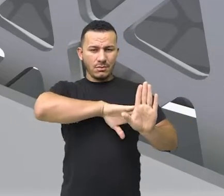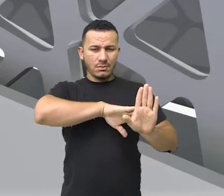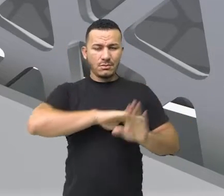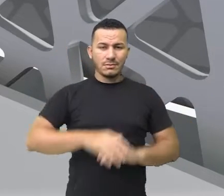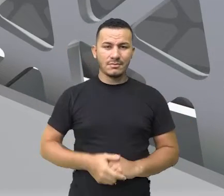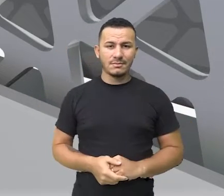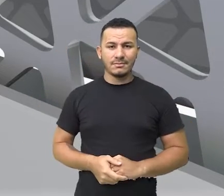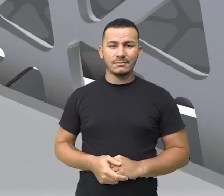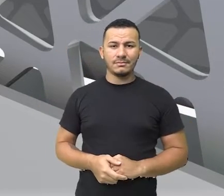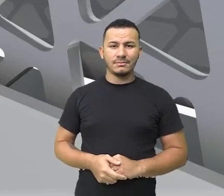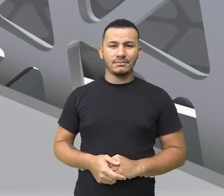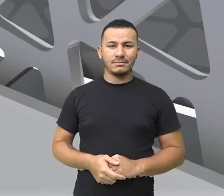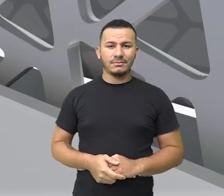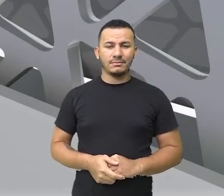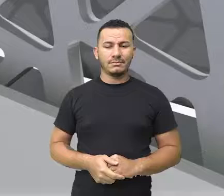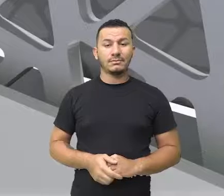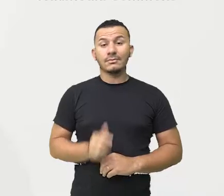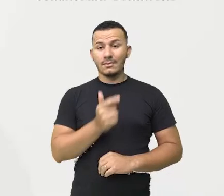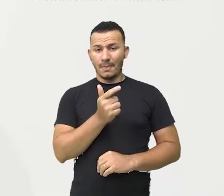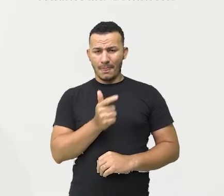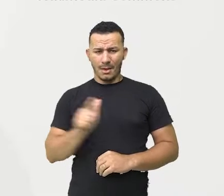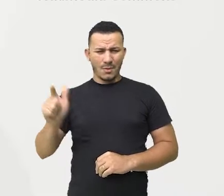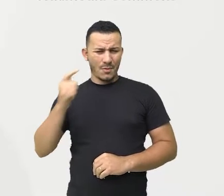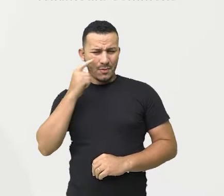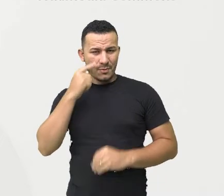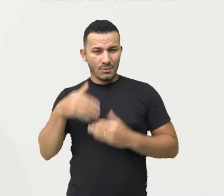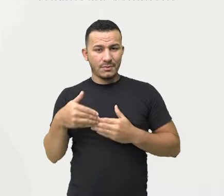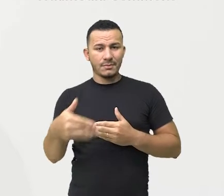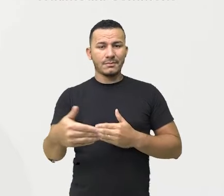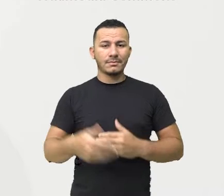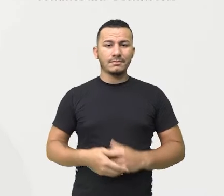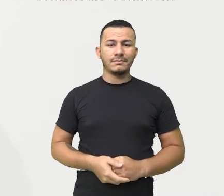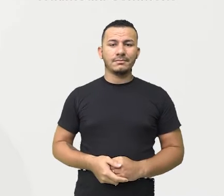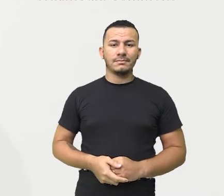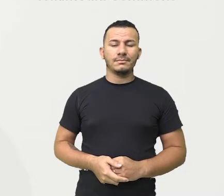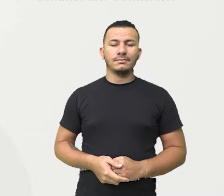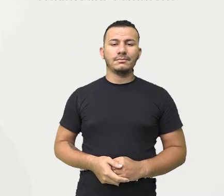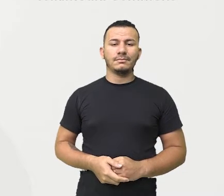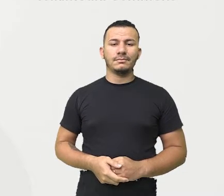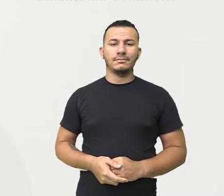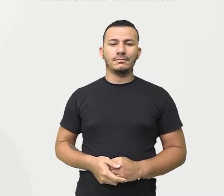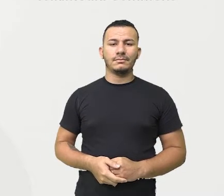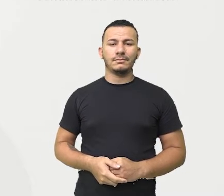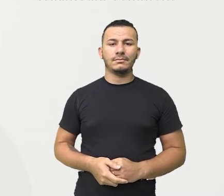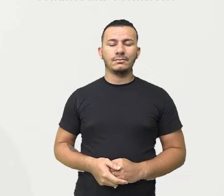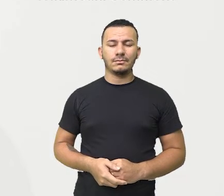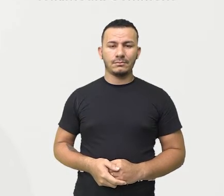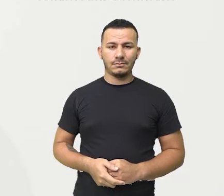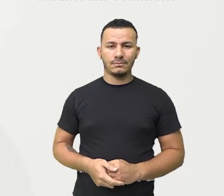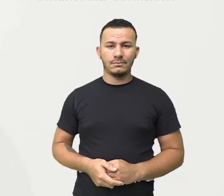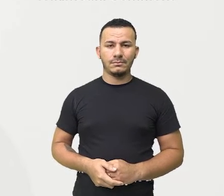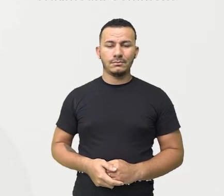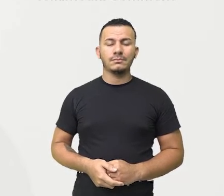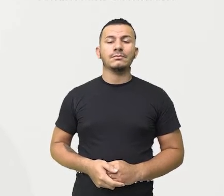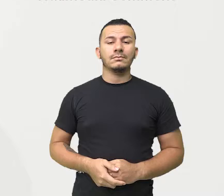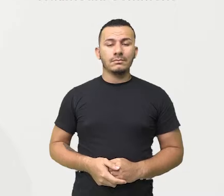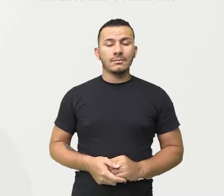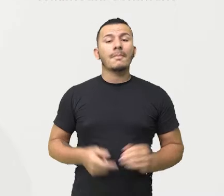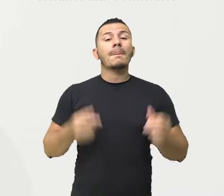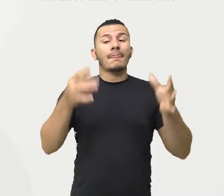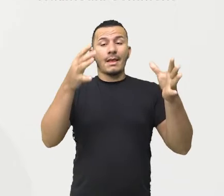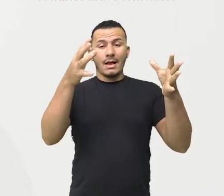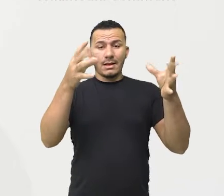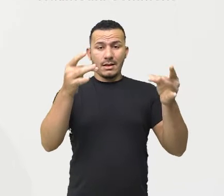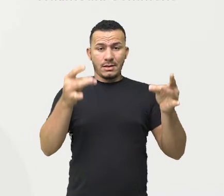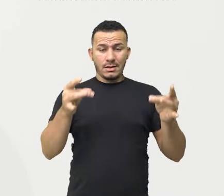subjetiva, certo? Vamos ver mais um pouquinho a respeito. A descrição